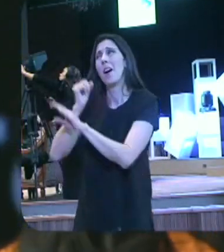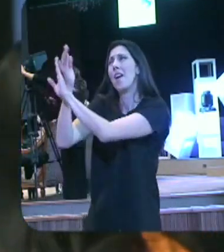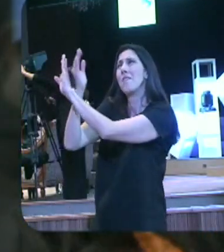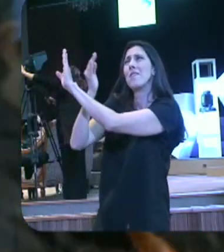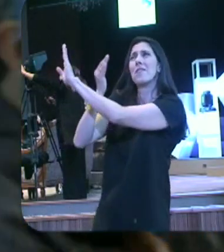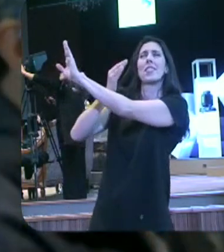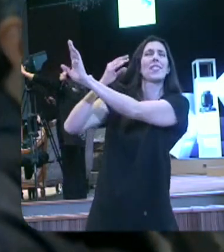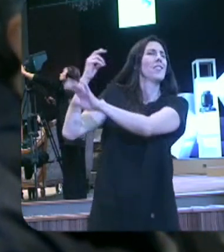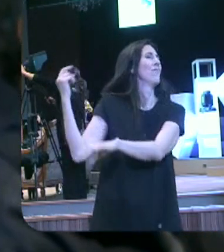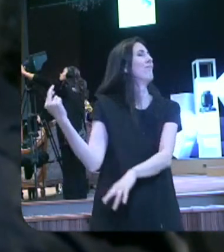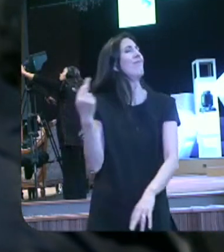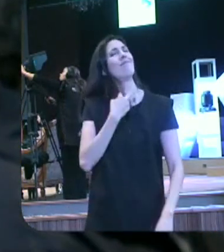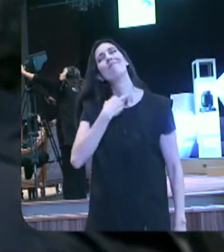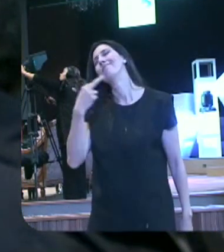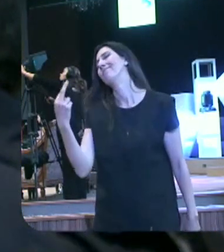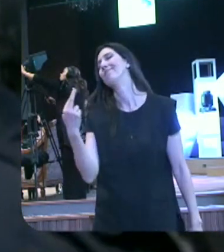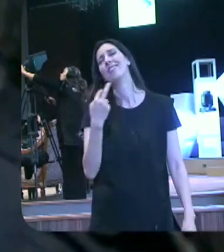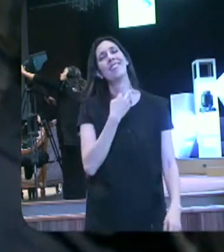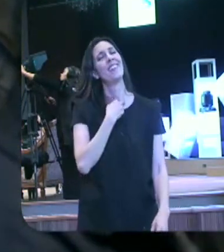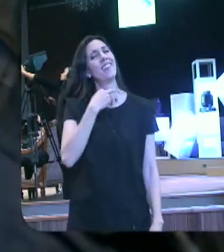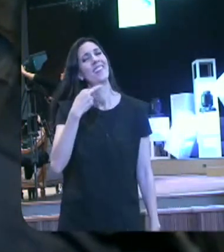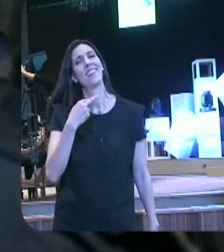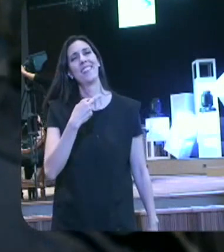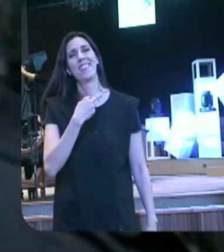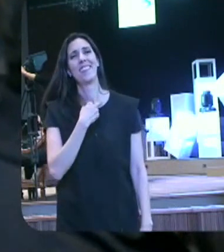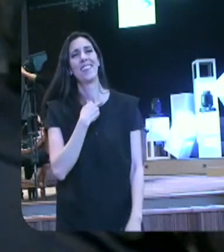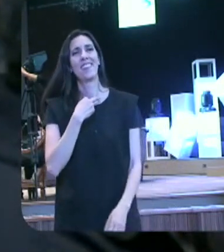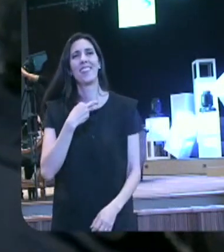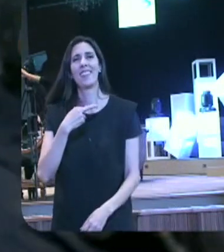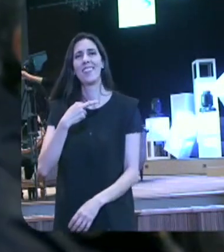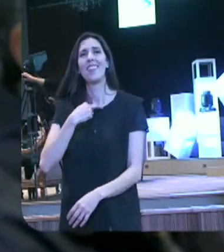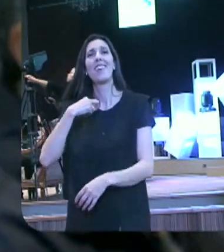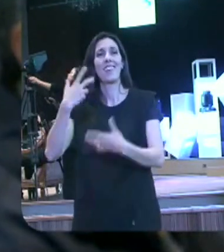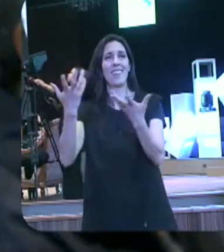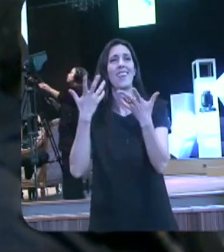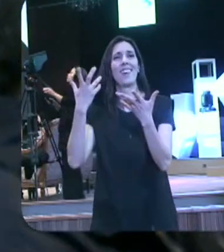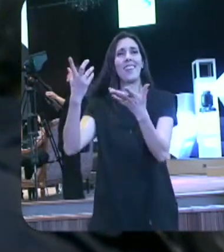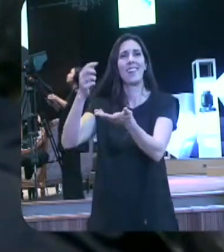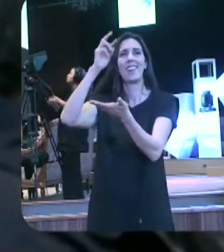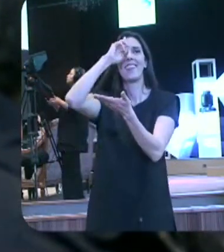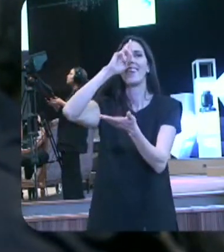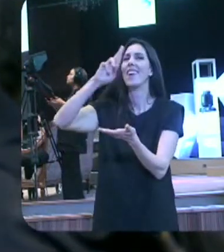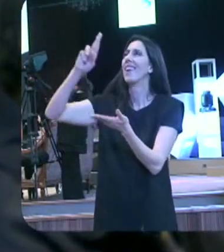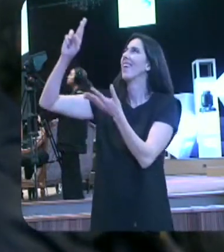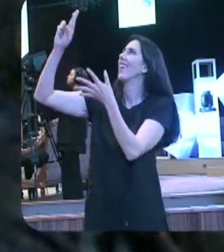viver longe do teu amor,